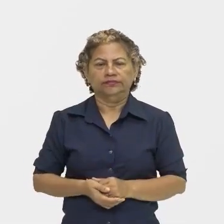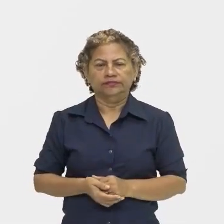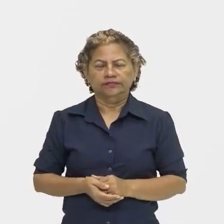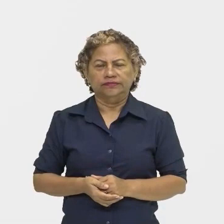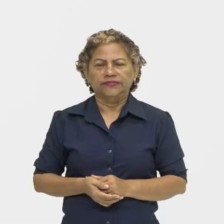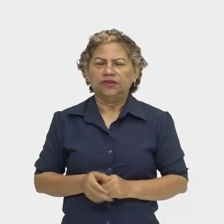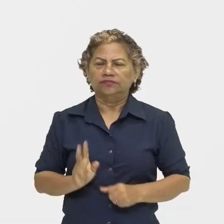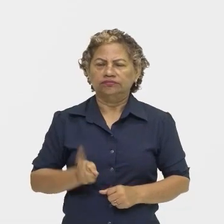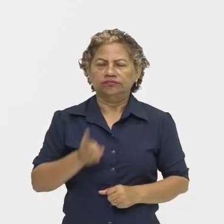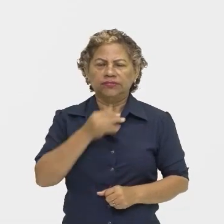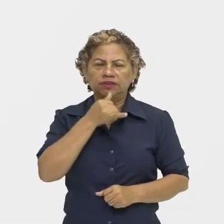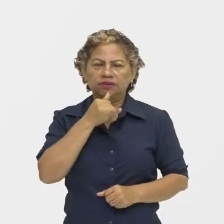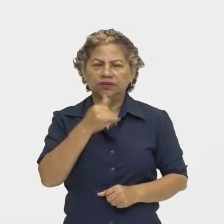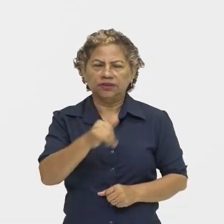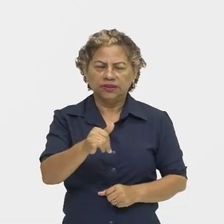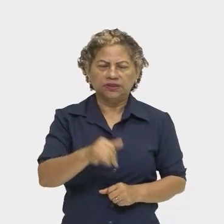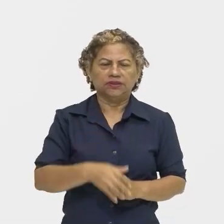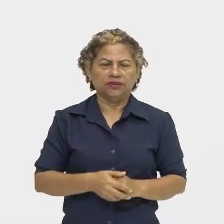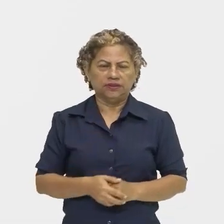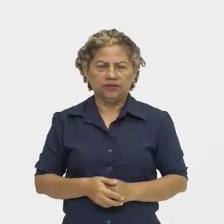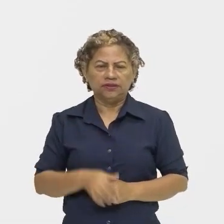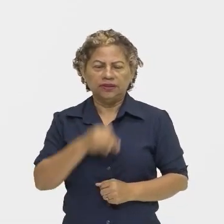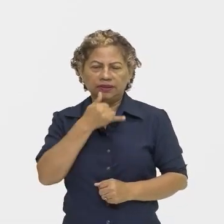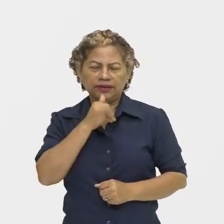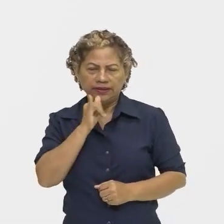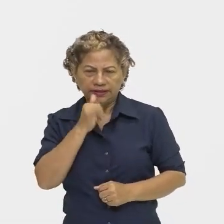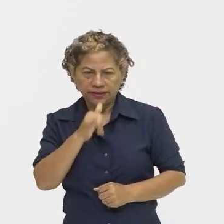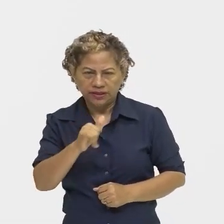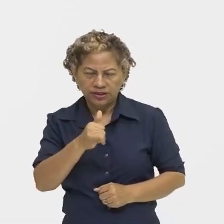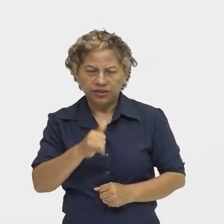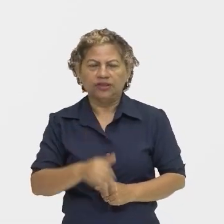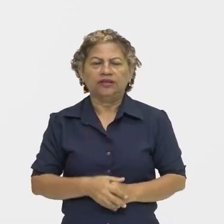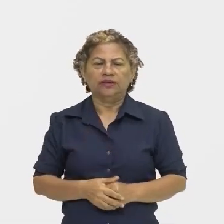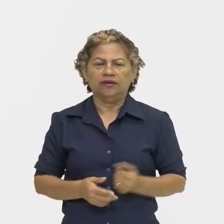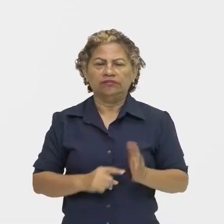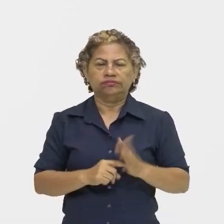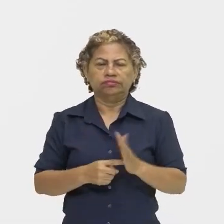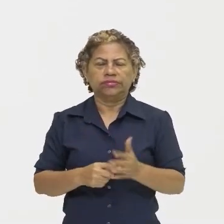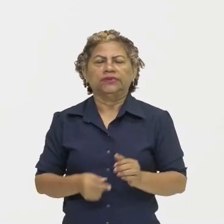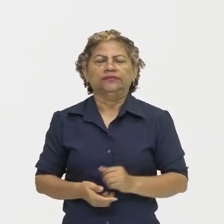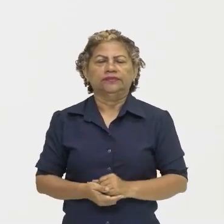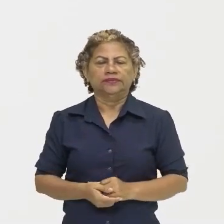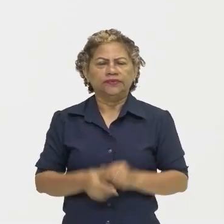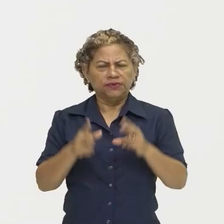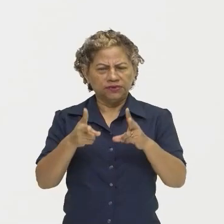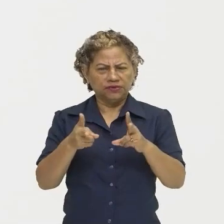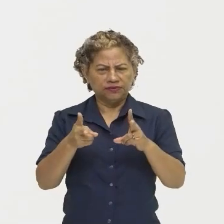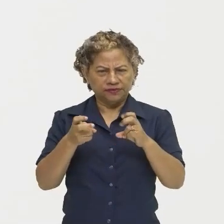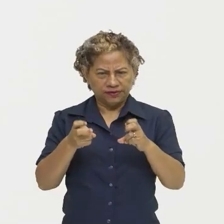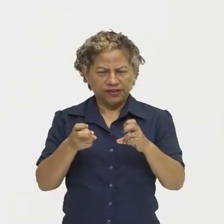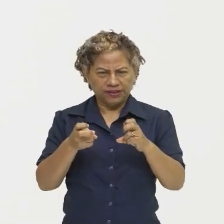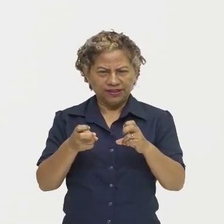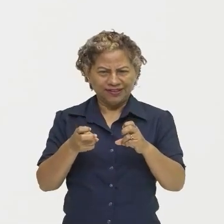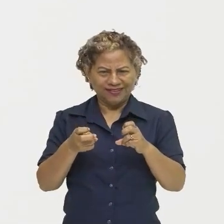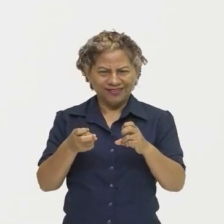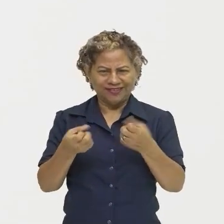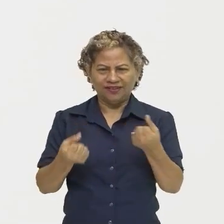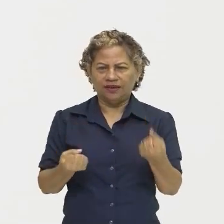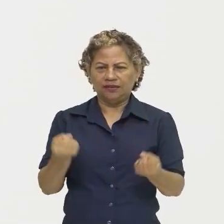da energia, a energia mecânica do carro, na figura, ela é o